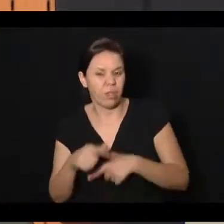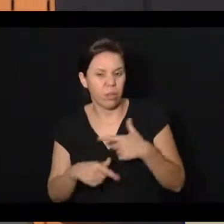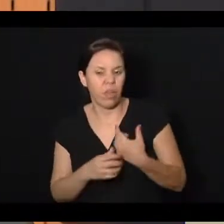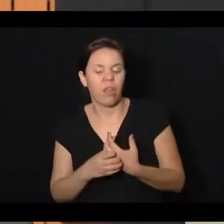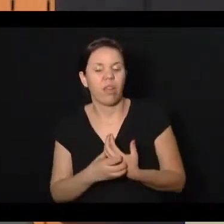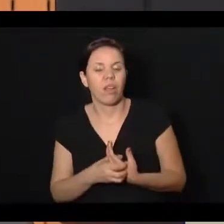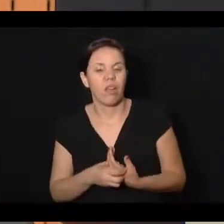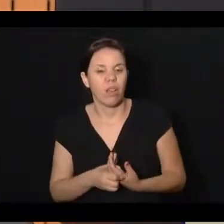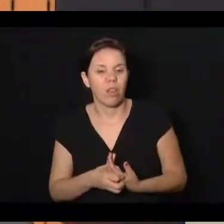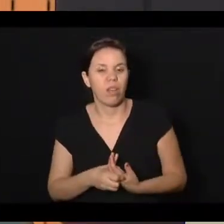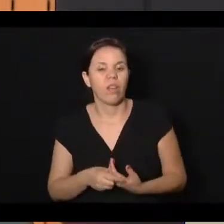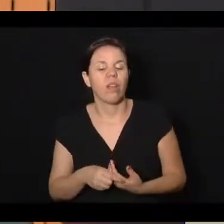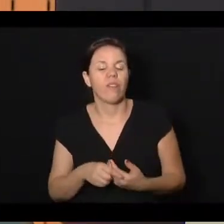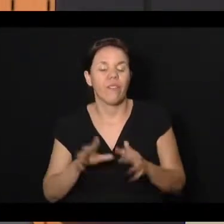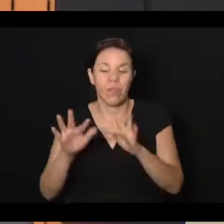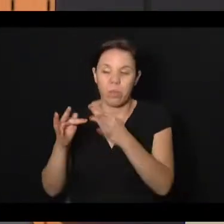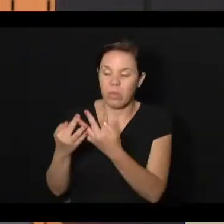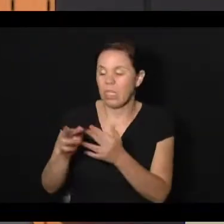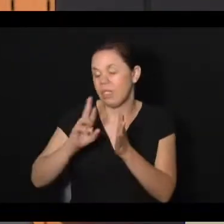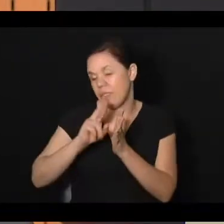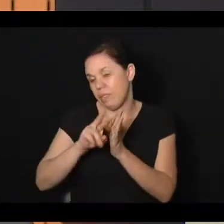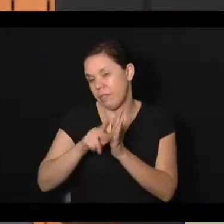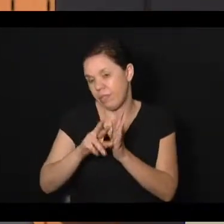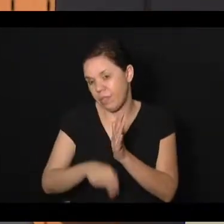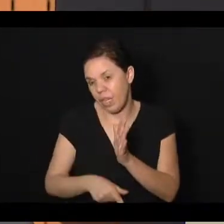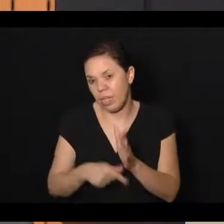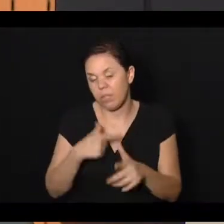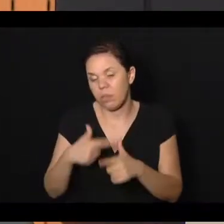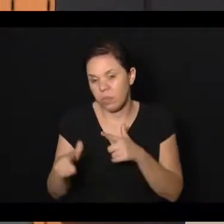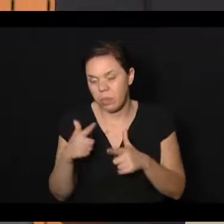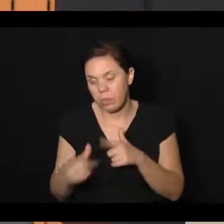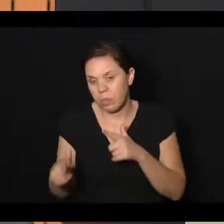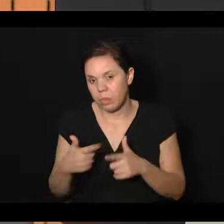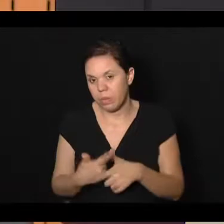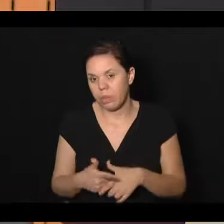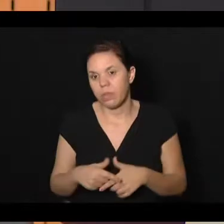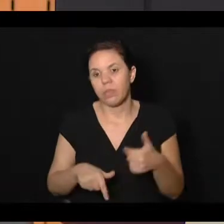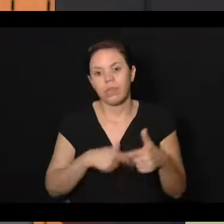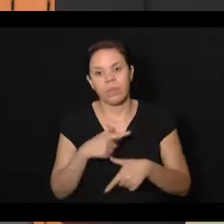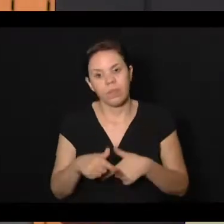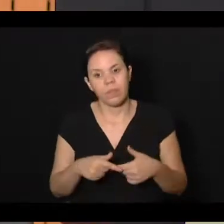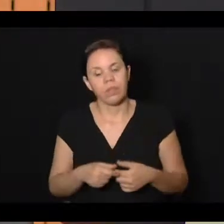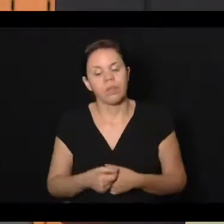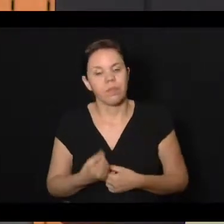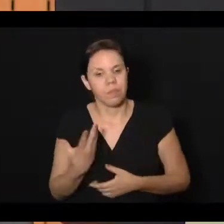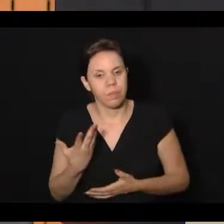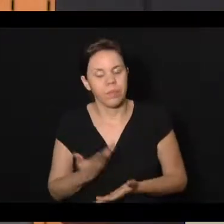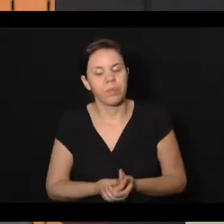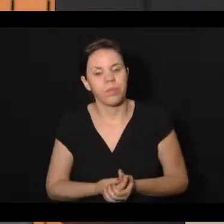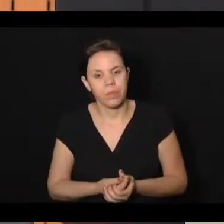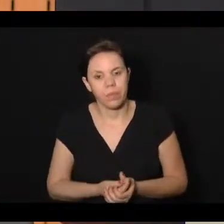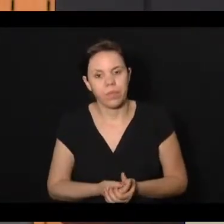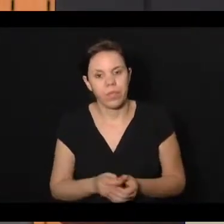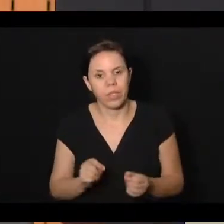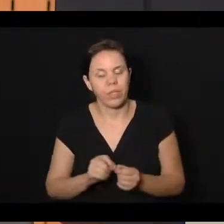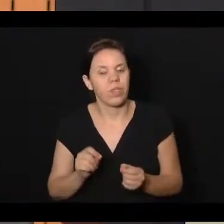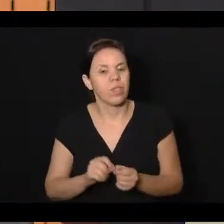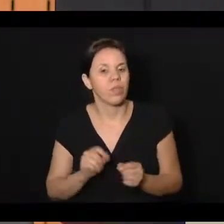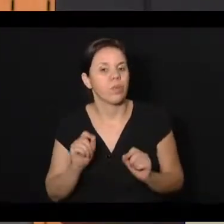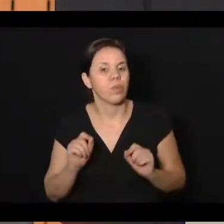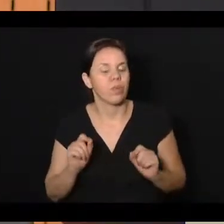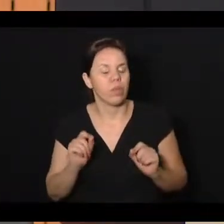estão familiar uma série de coisas que a gente tem trabalhado isso acaba é fazendo com que a pessoa